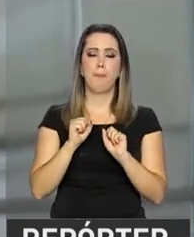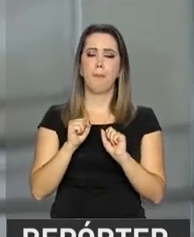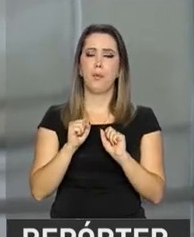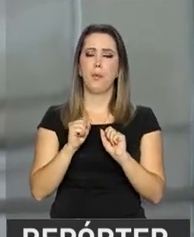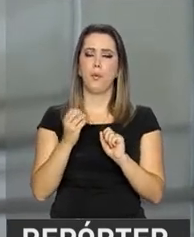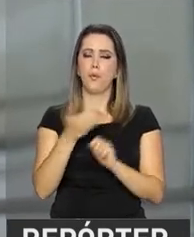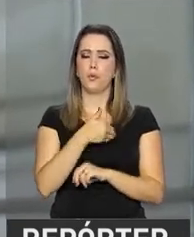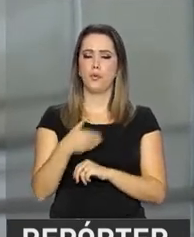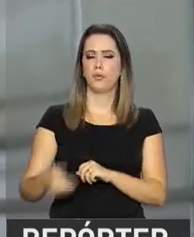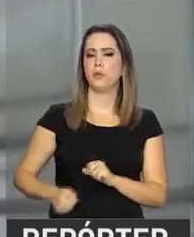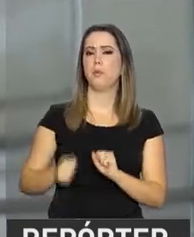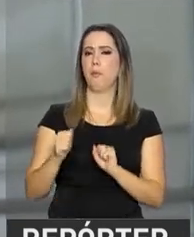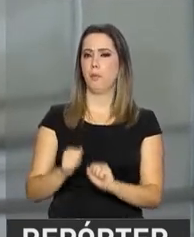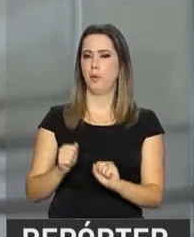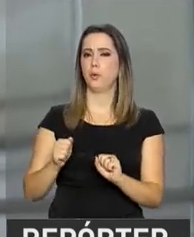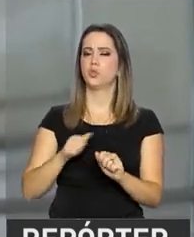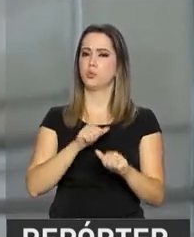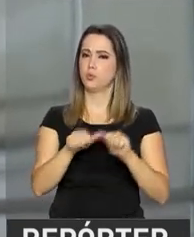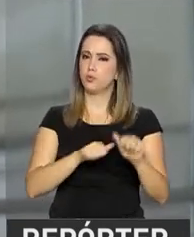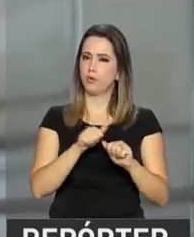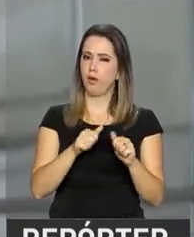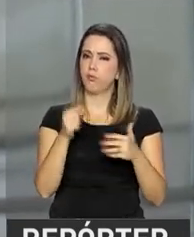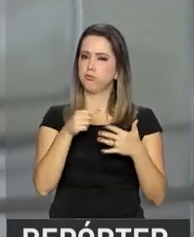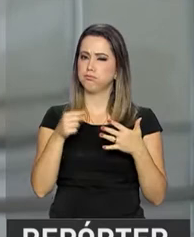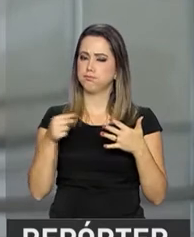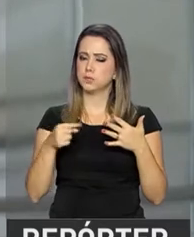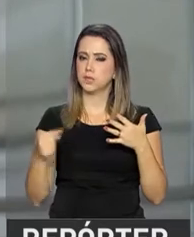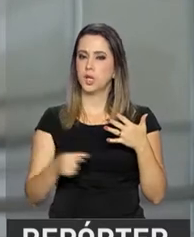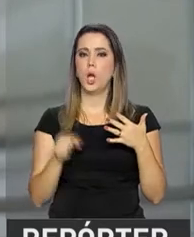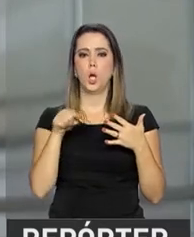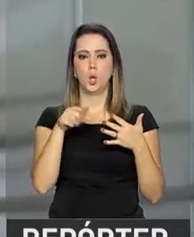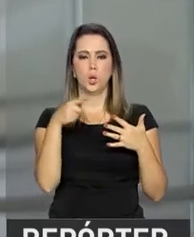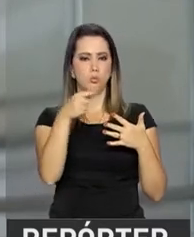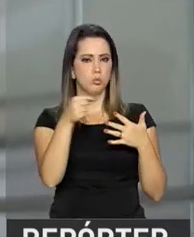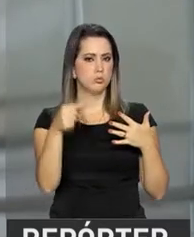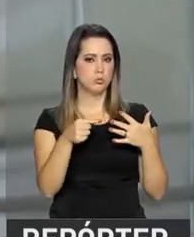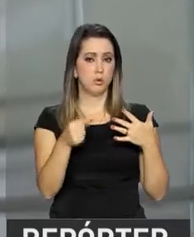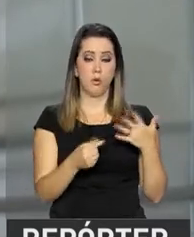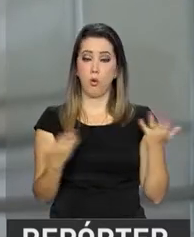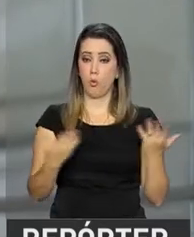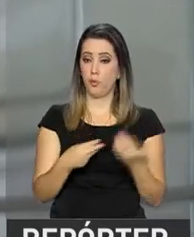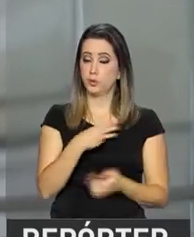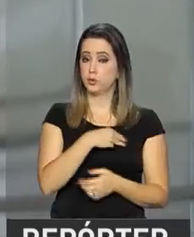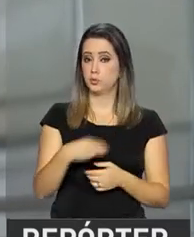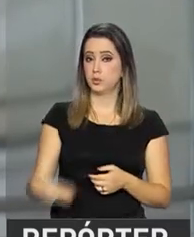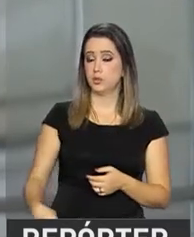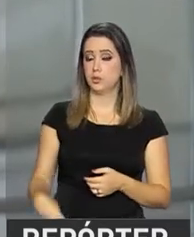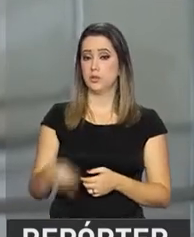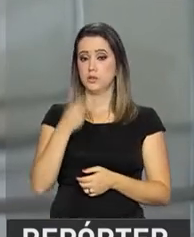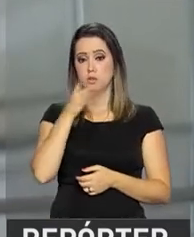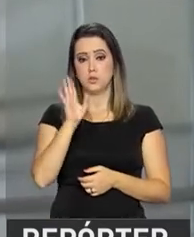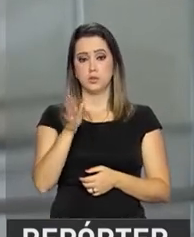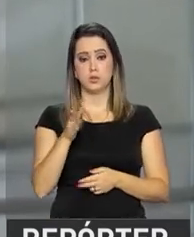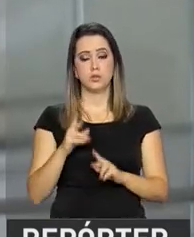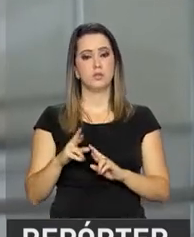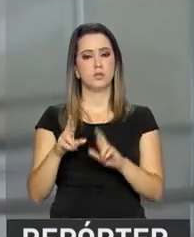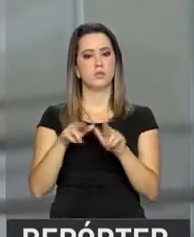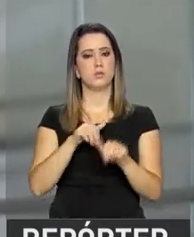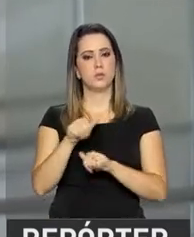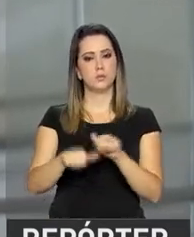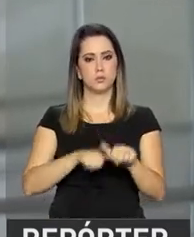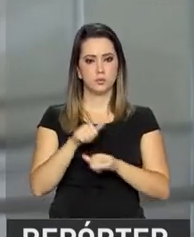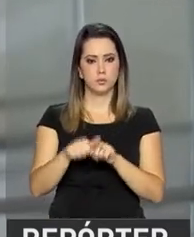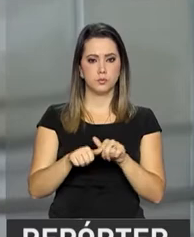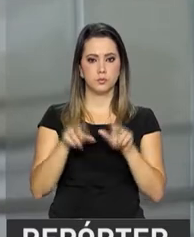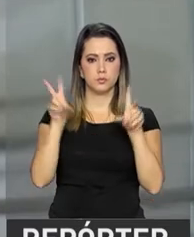do projeto apresentado inicialmente. Hoje, o ministro da Secretaria de Governo, Carlos Marum, disse que já espera modificações